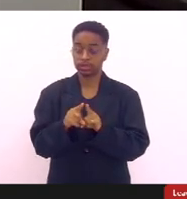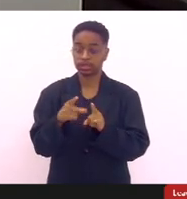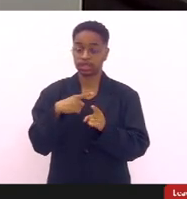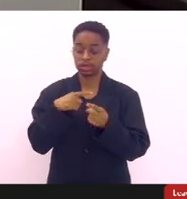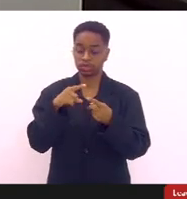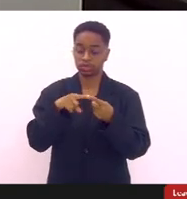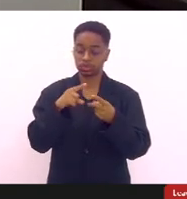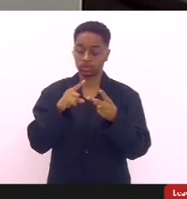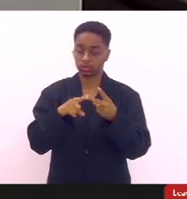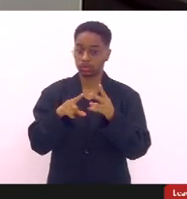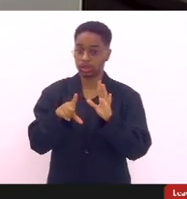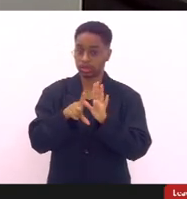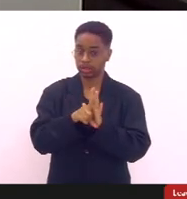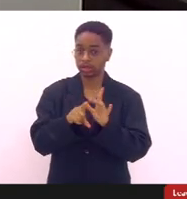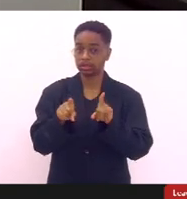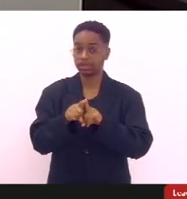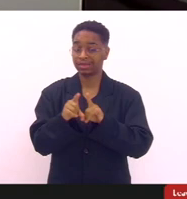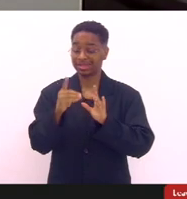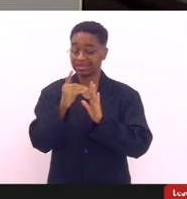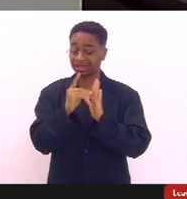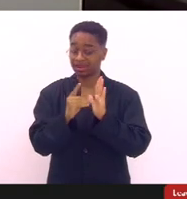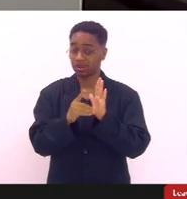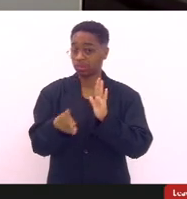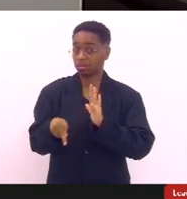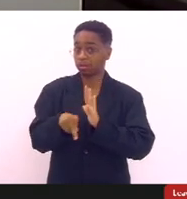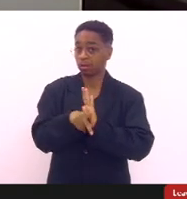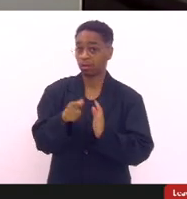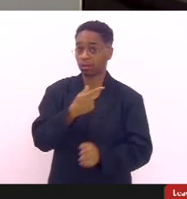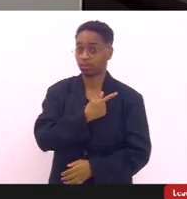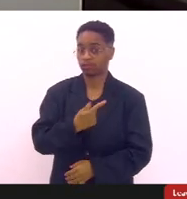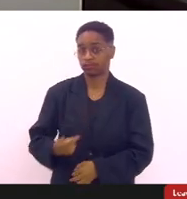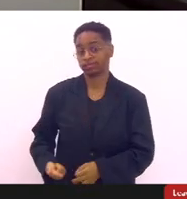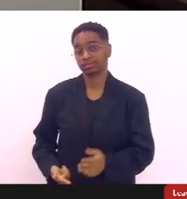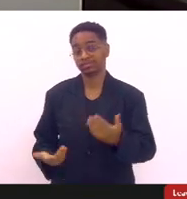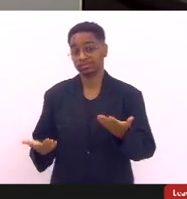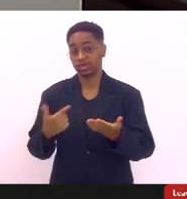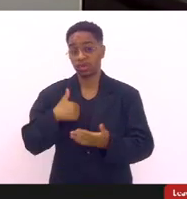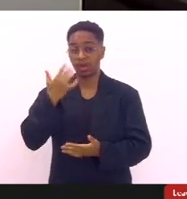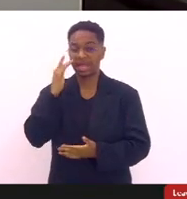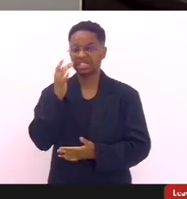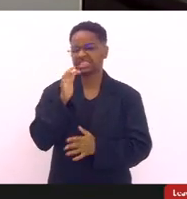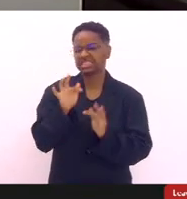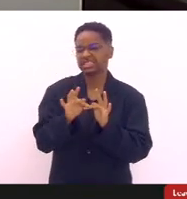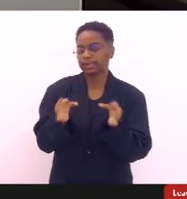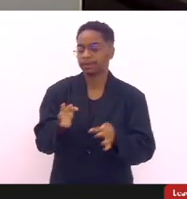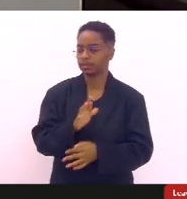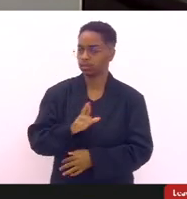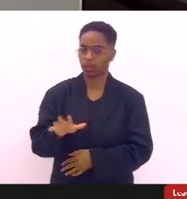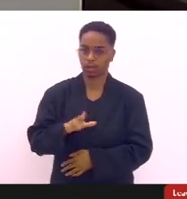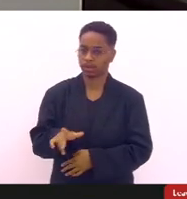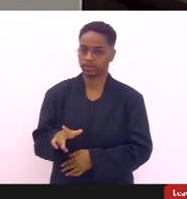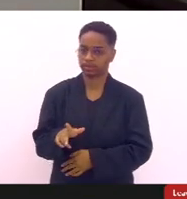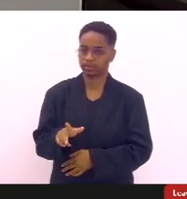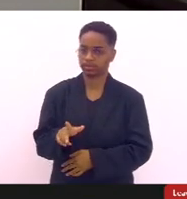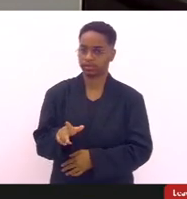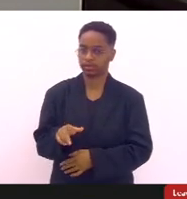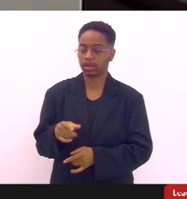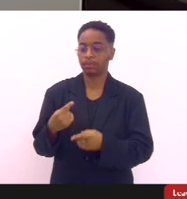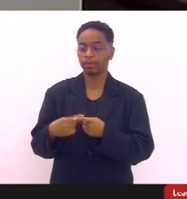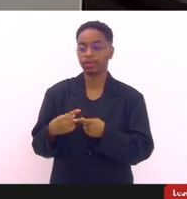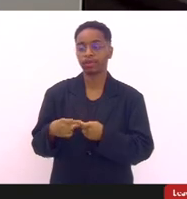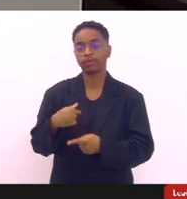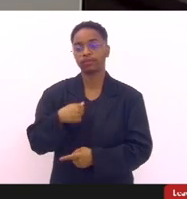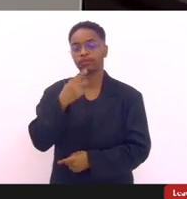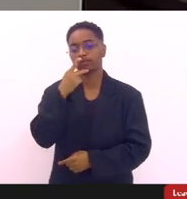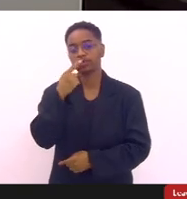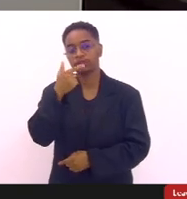um decreto do governador. Então, eu acho que não é tão simples assim. Eu quero insistir